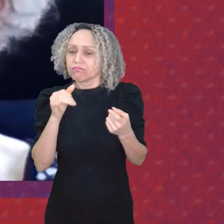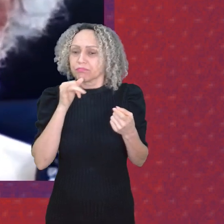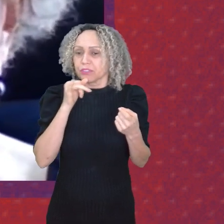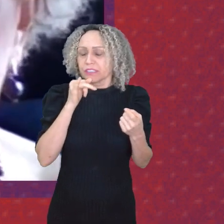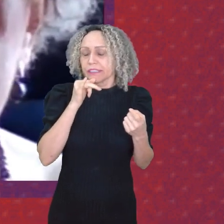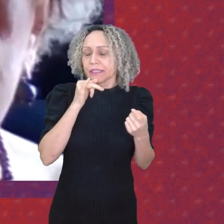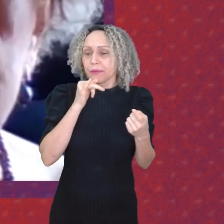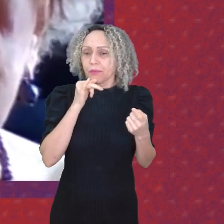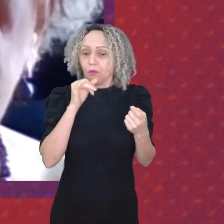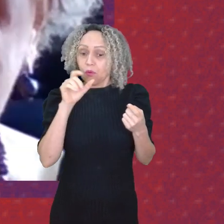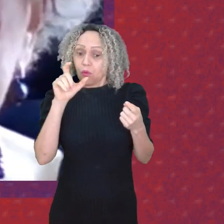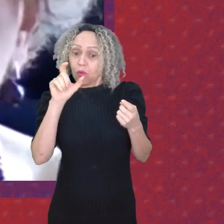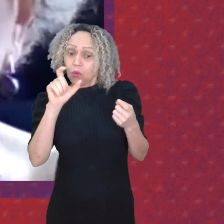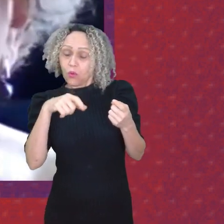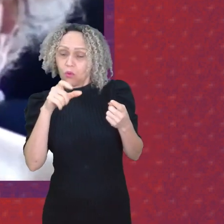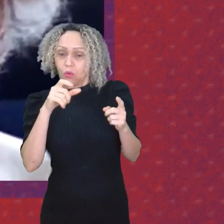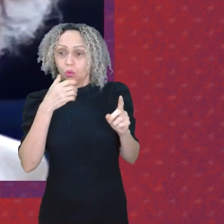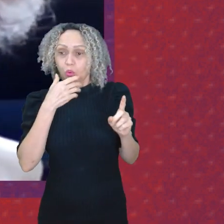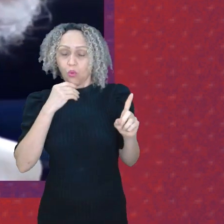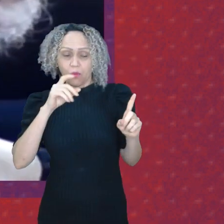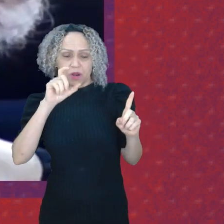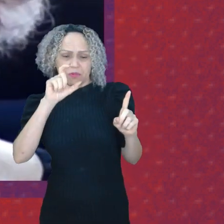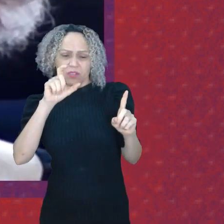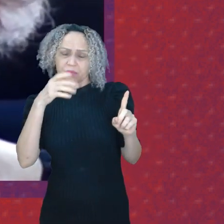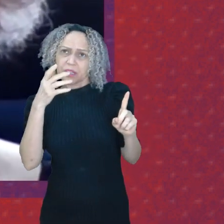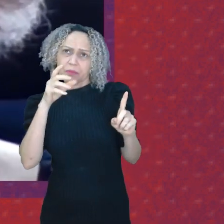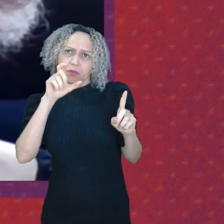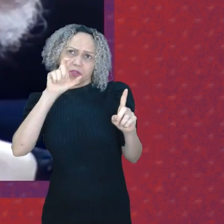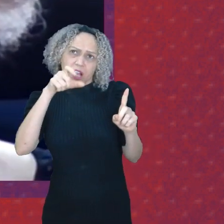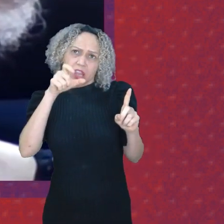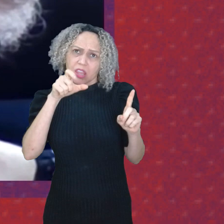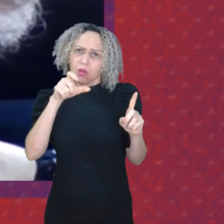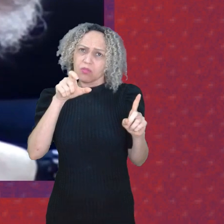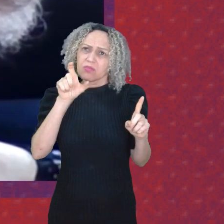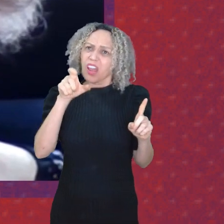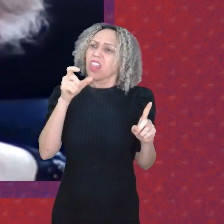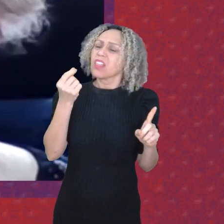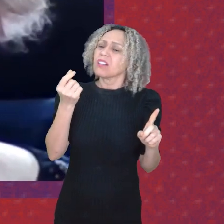não permitir que a mulher trabalhe.